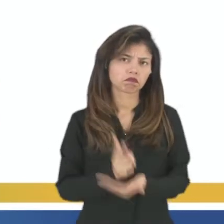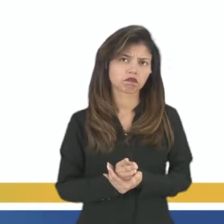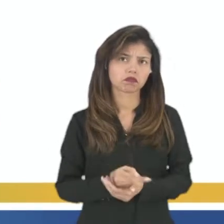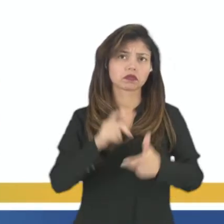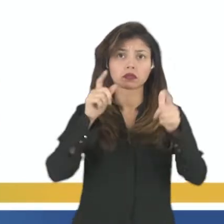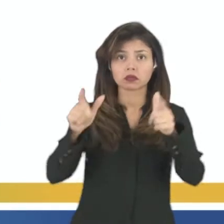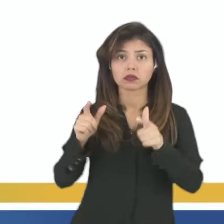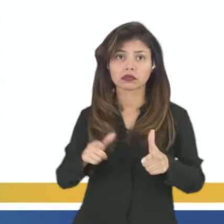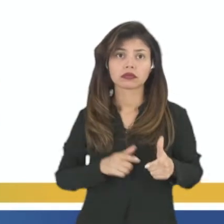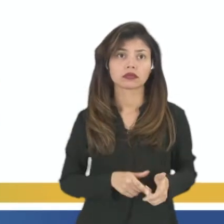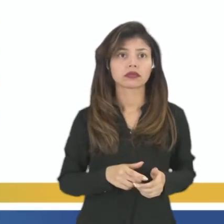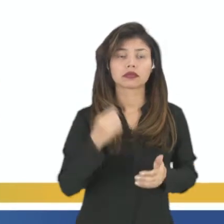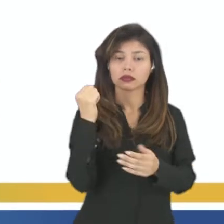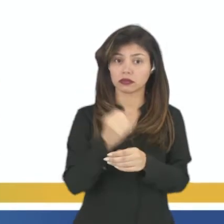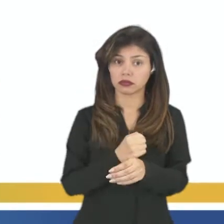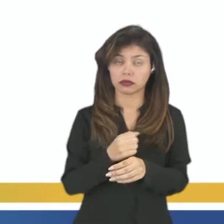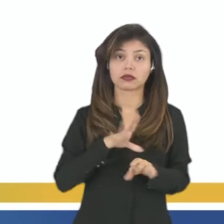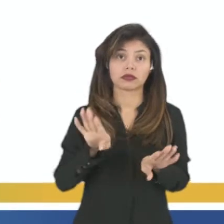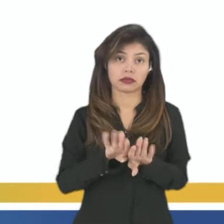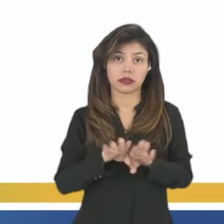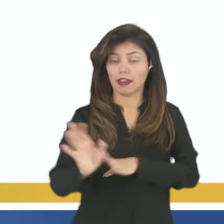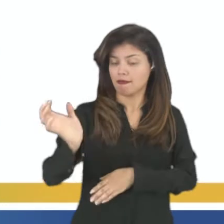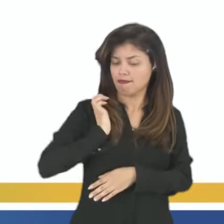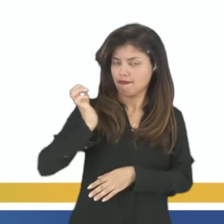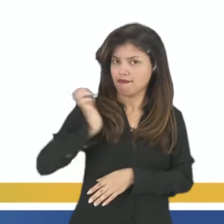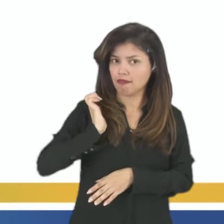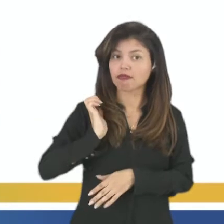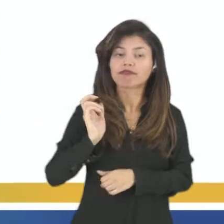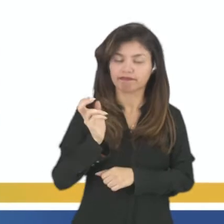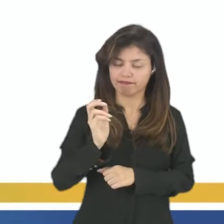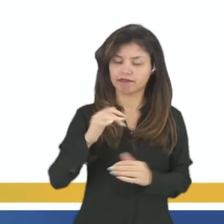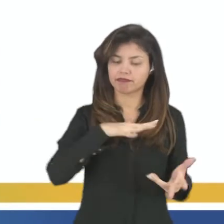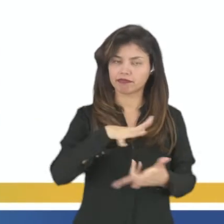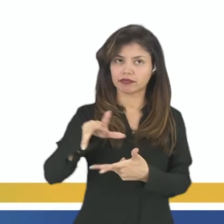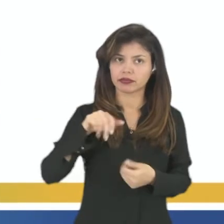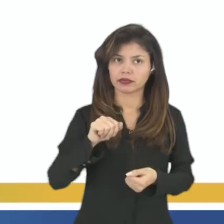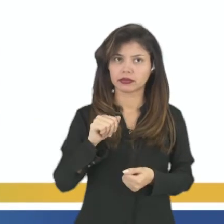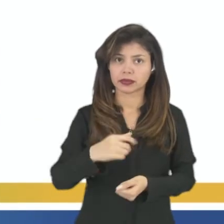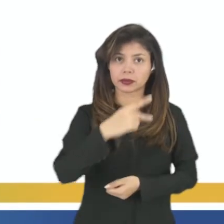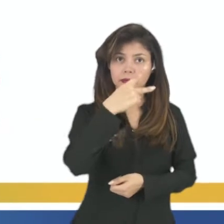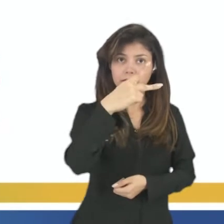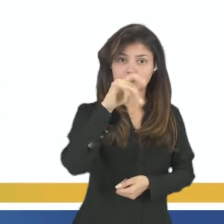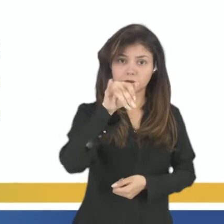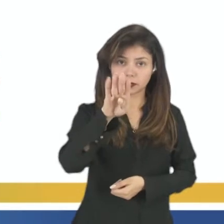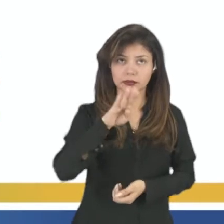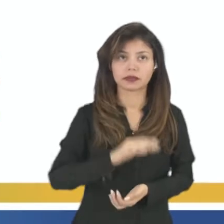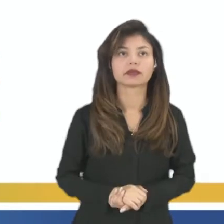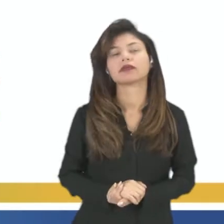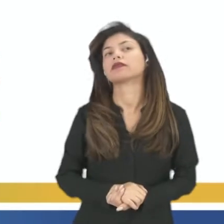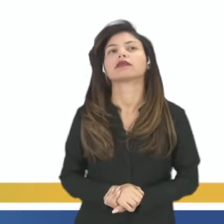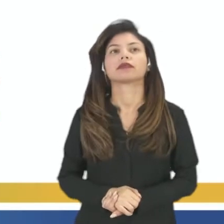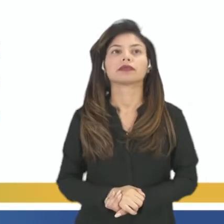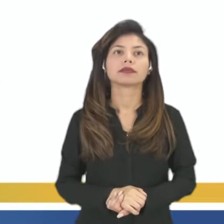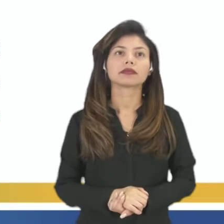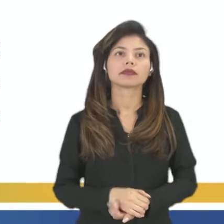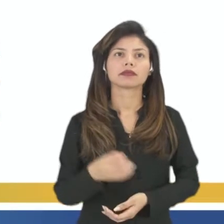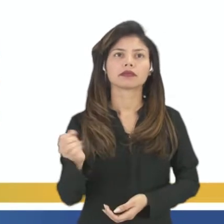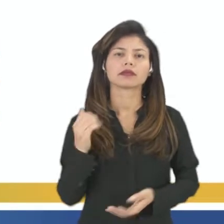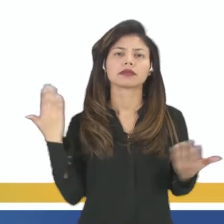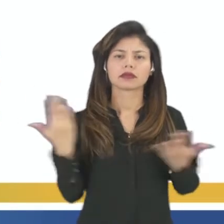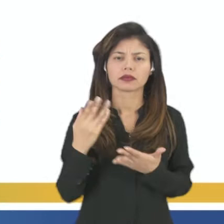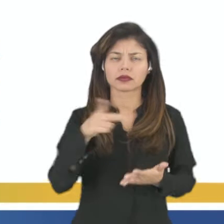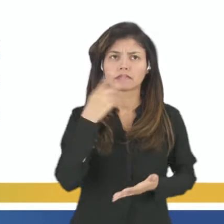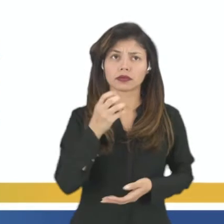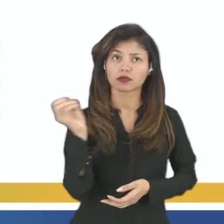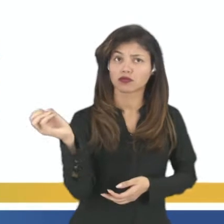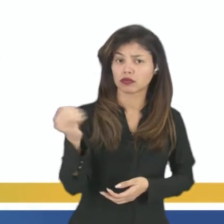desenvolvida do mundo e ricas do planeta, né, pelo seu produto interno bruto conhecido como PIB, né. Então nós vamos falar agora